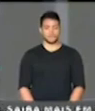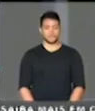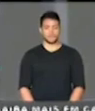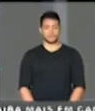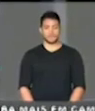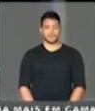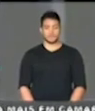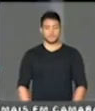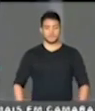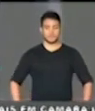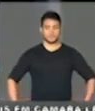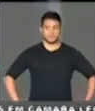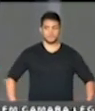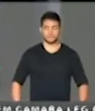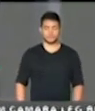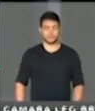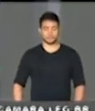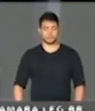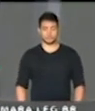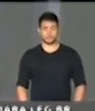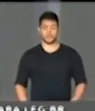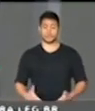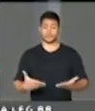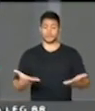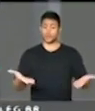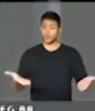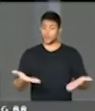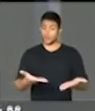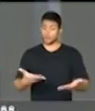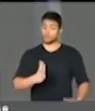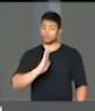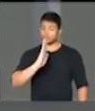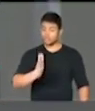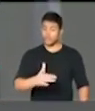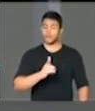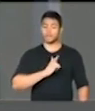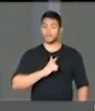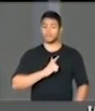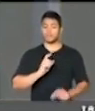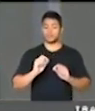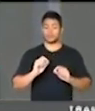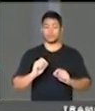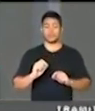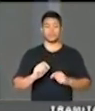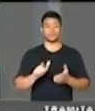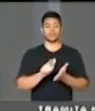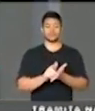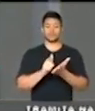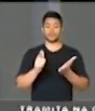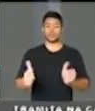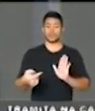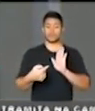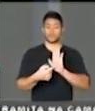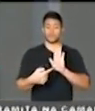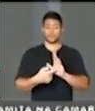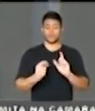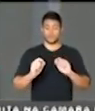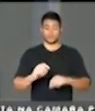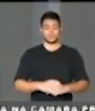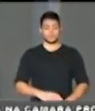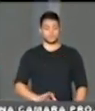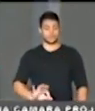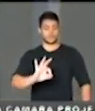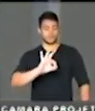Hoje os jornais publicam, estou vendo aqui na Folha de São Paulo, manchete: Polícia